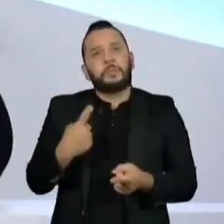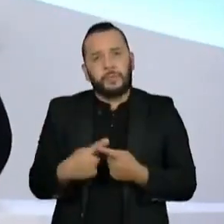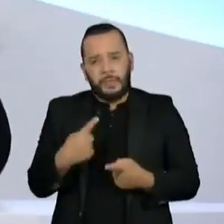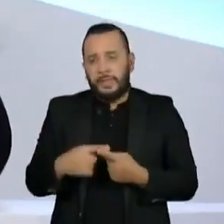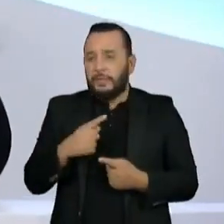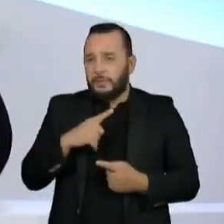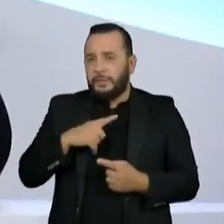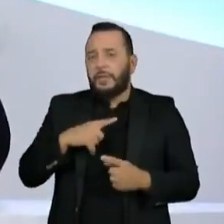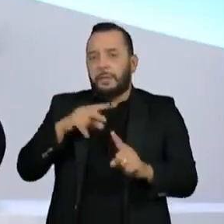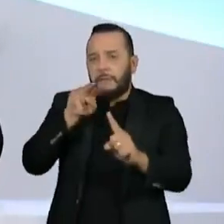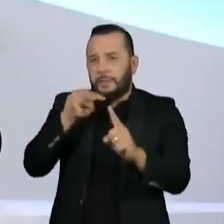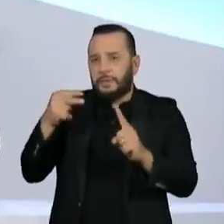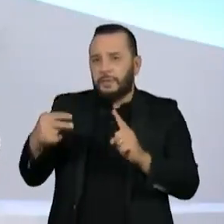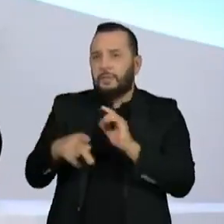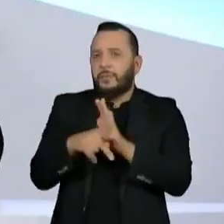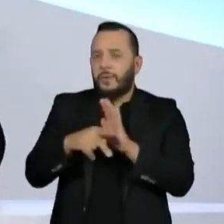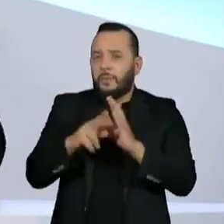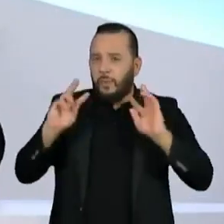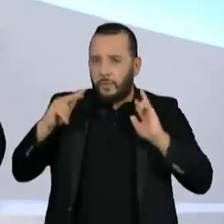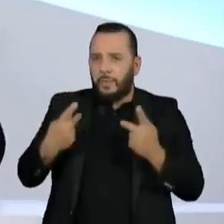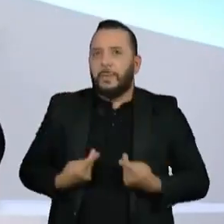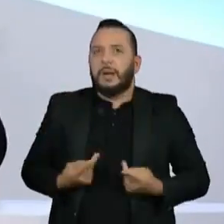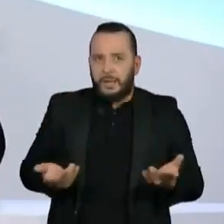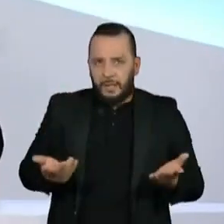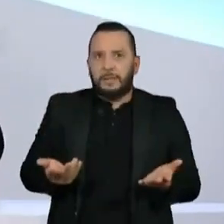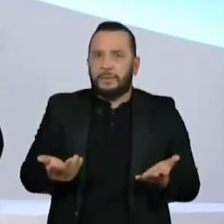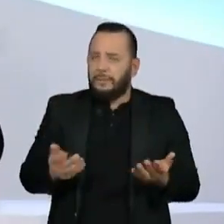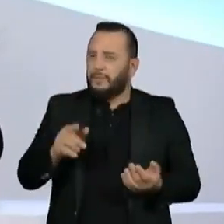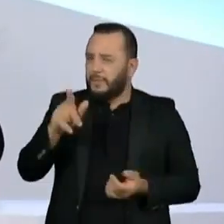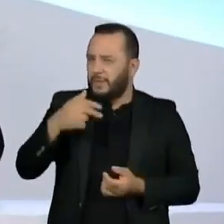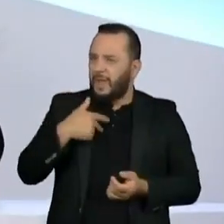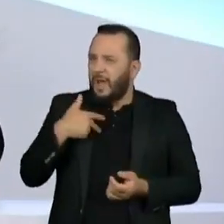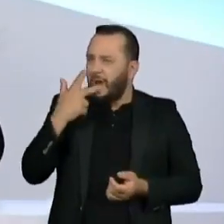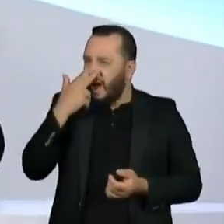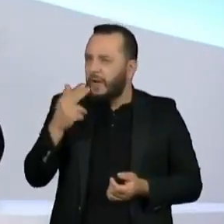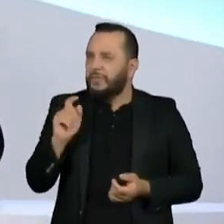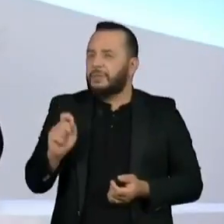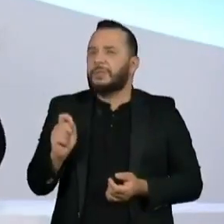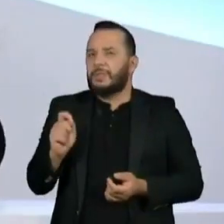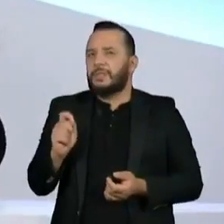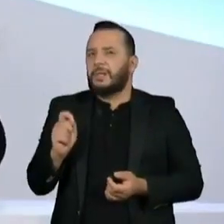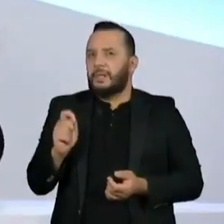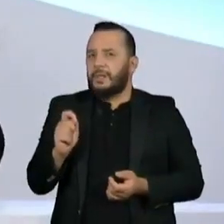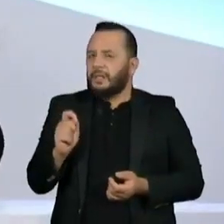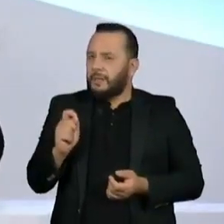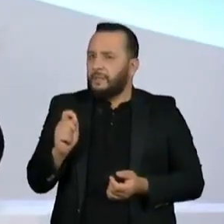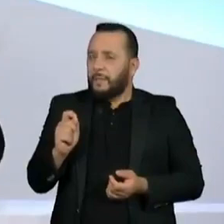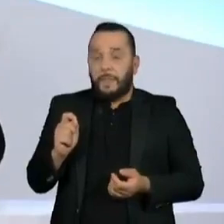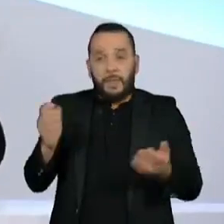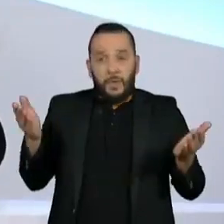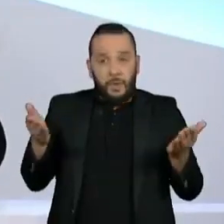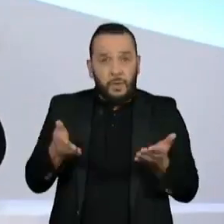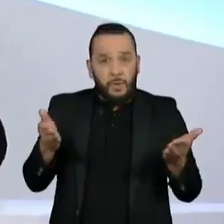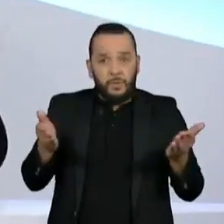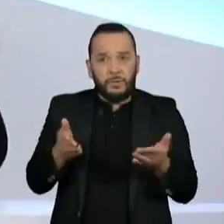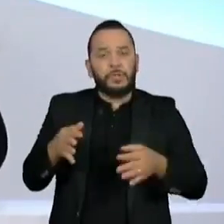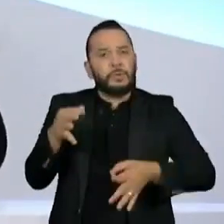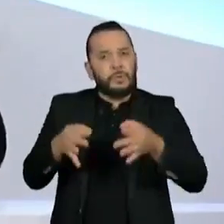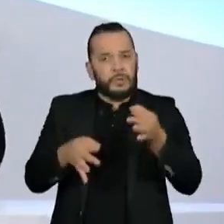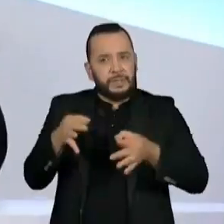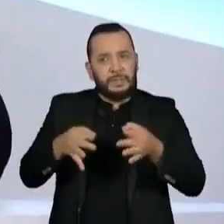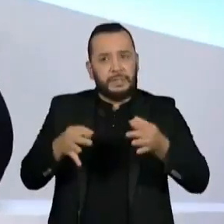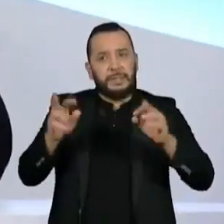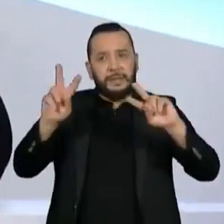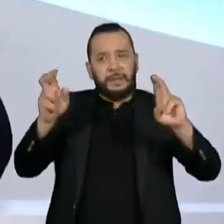perspectiva humana, a pressão das pequenas ilhas. A senhora acha que a questão, que a abordagem da justiça